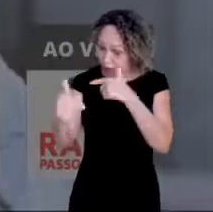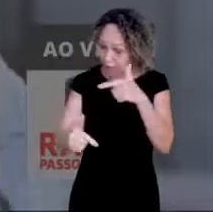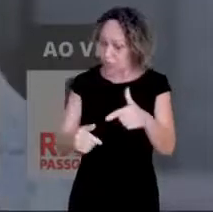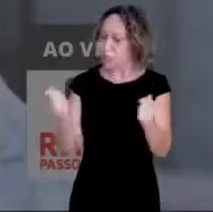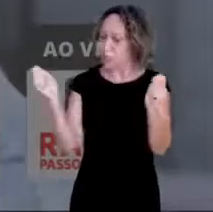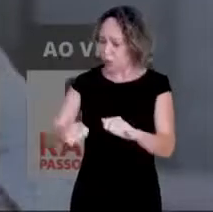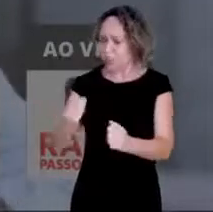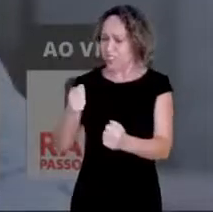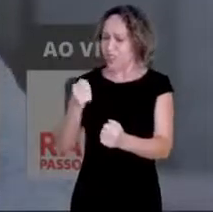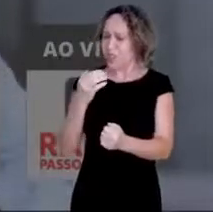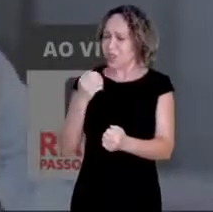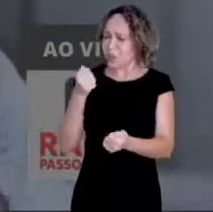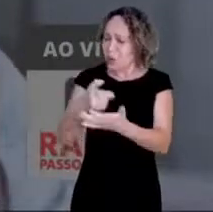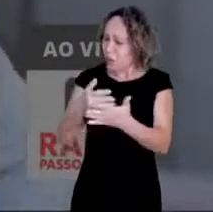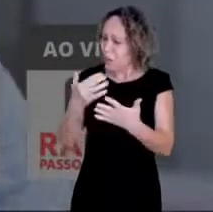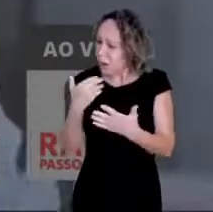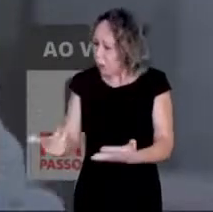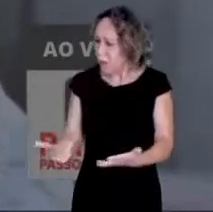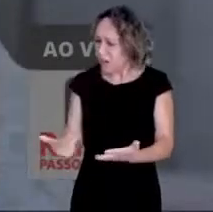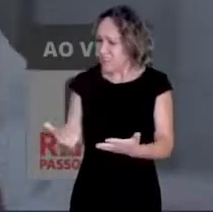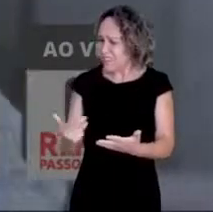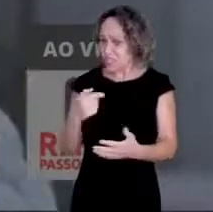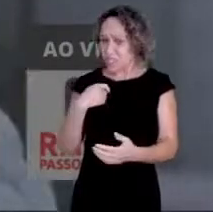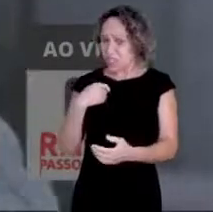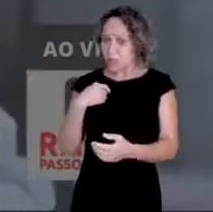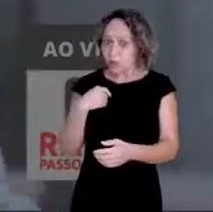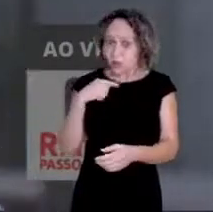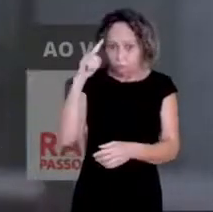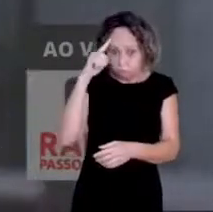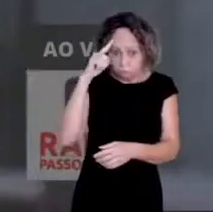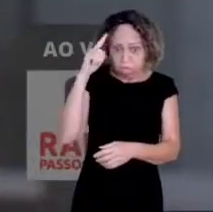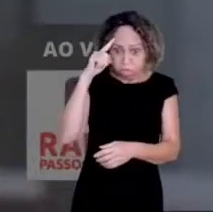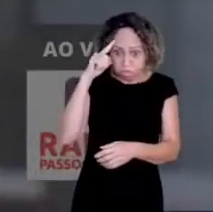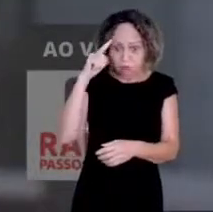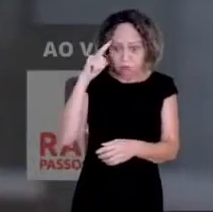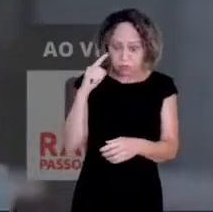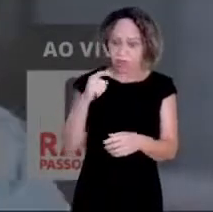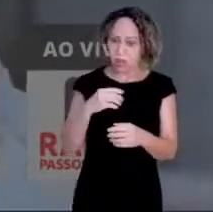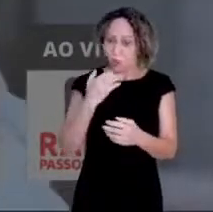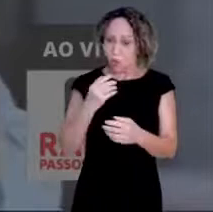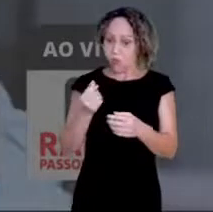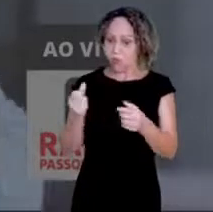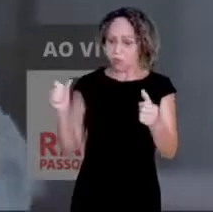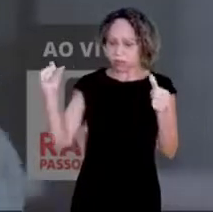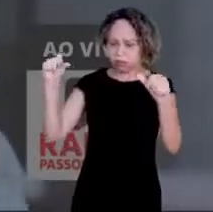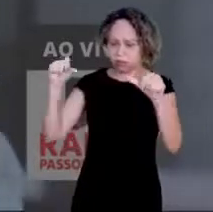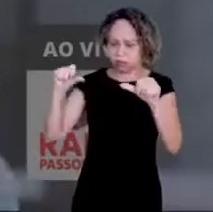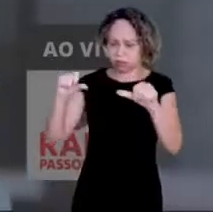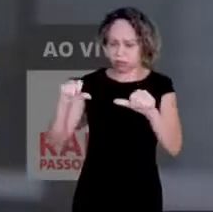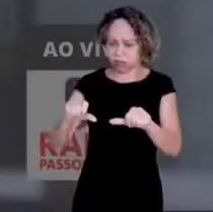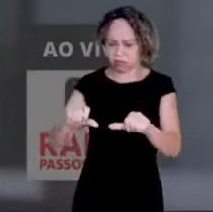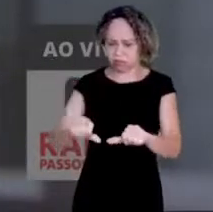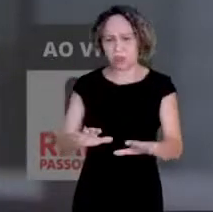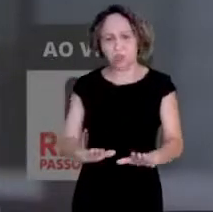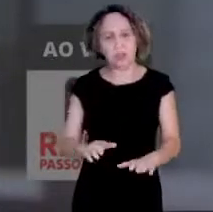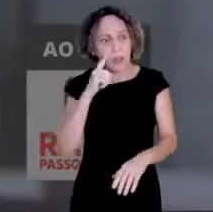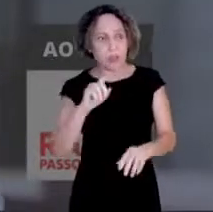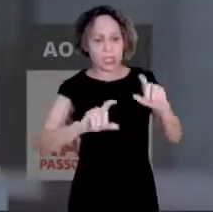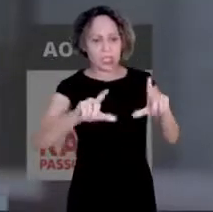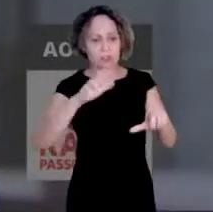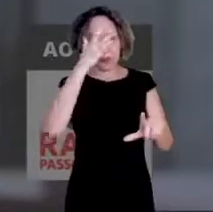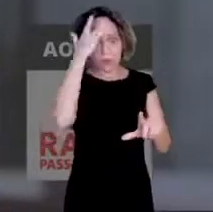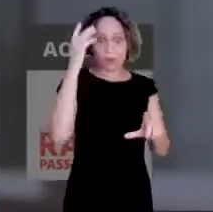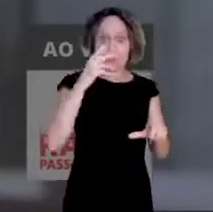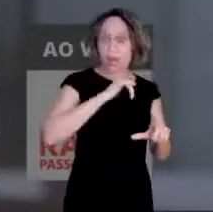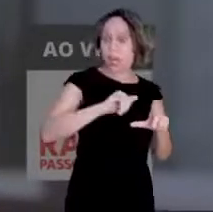alimento que vai na mesa do povo brasileiro é produzido por pequenos e médios. Sabe, você sabe que no nosso governo a gente não